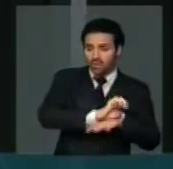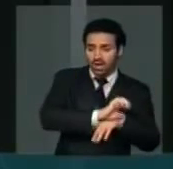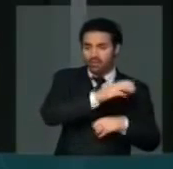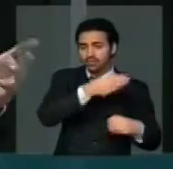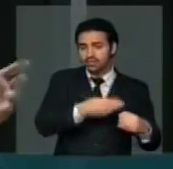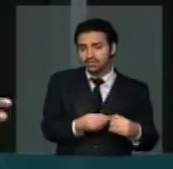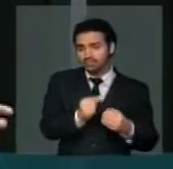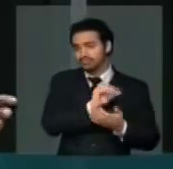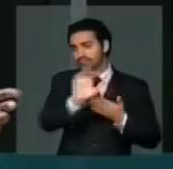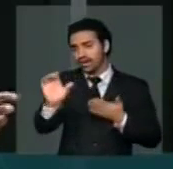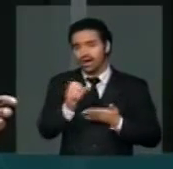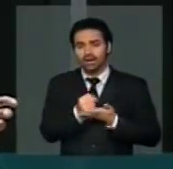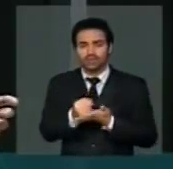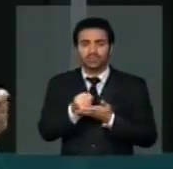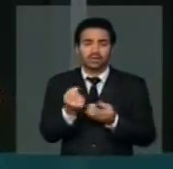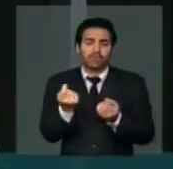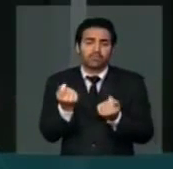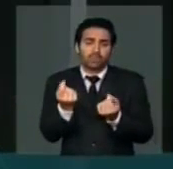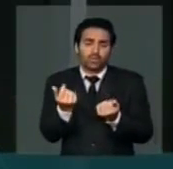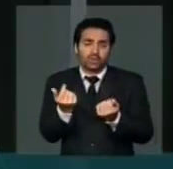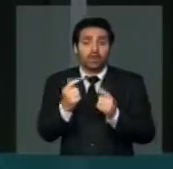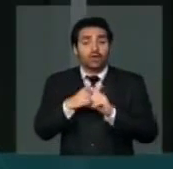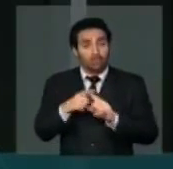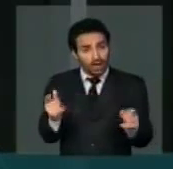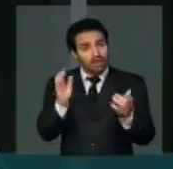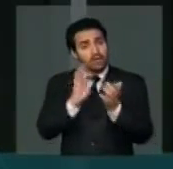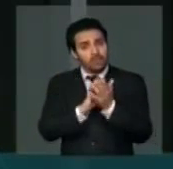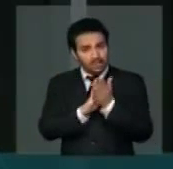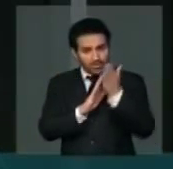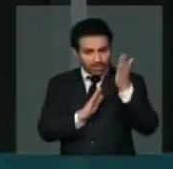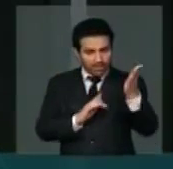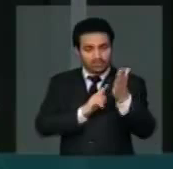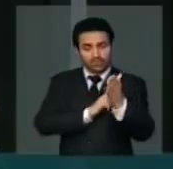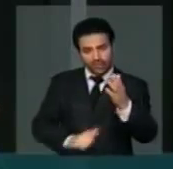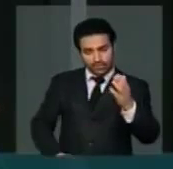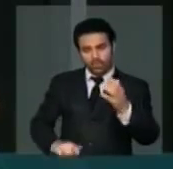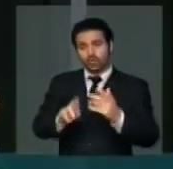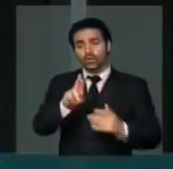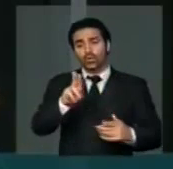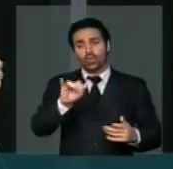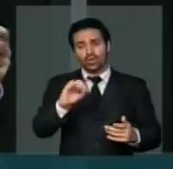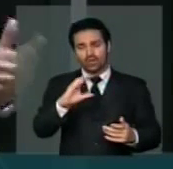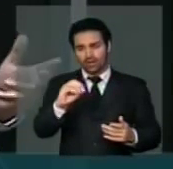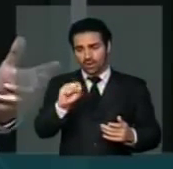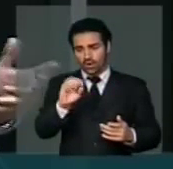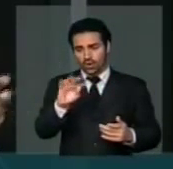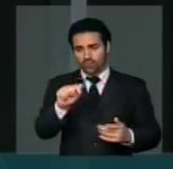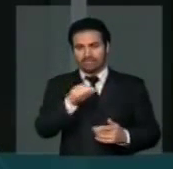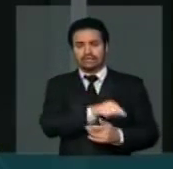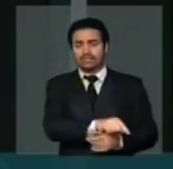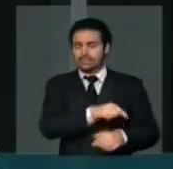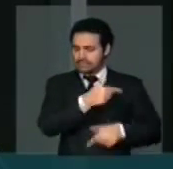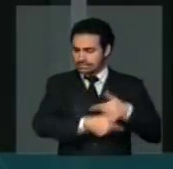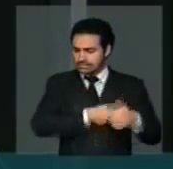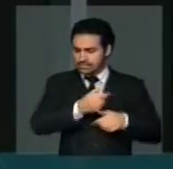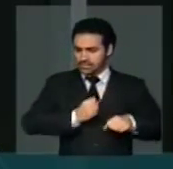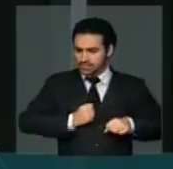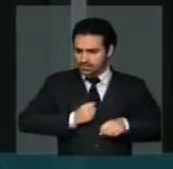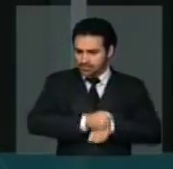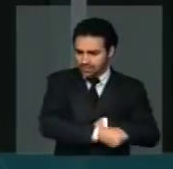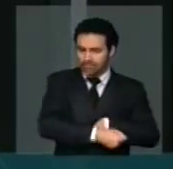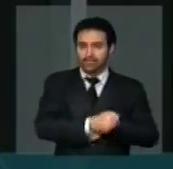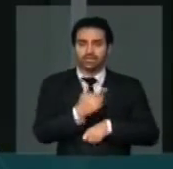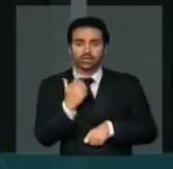municípios, mas quero cumprimentar o governador Rui Costa, que fez um extraordinário esforço para que